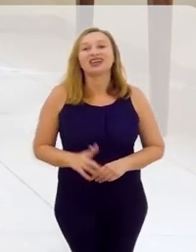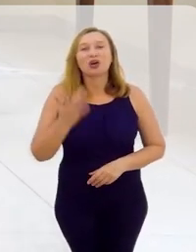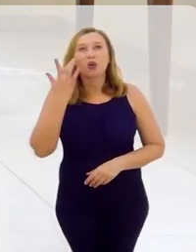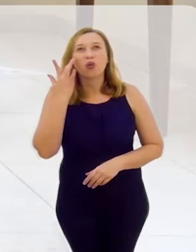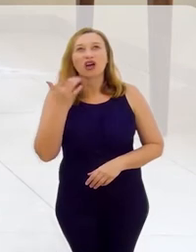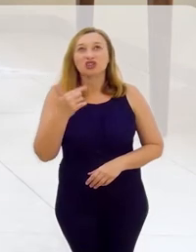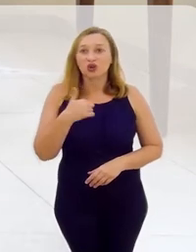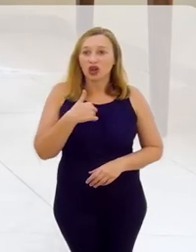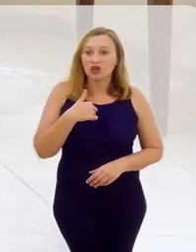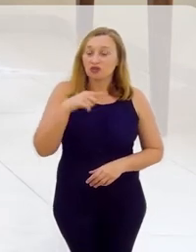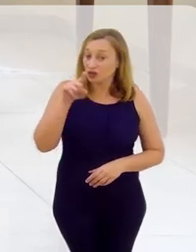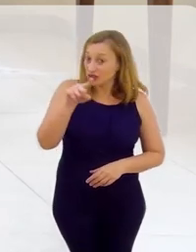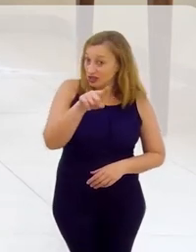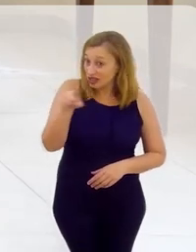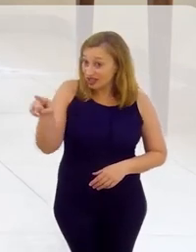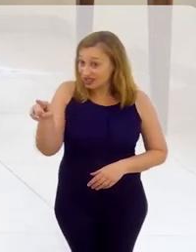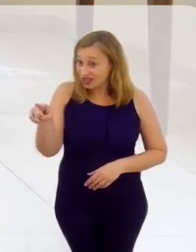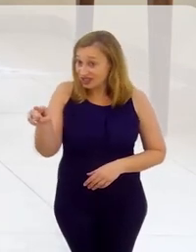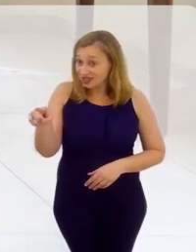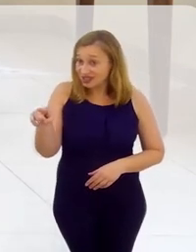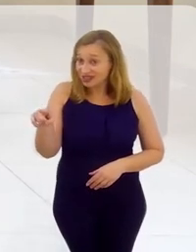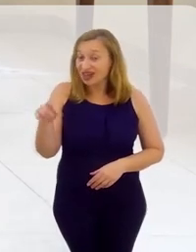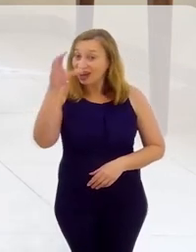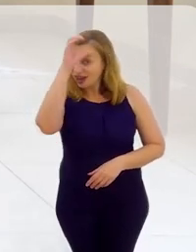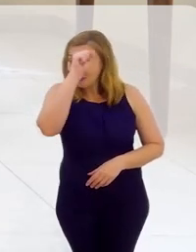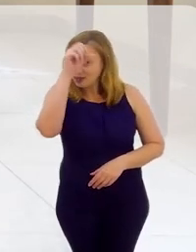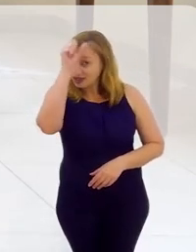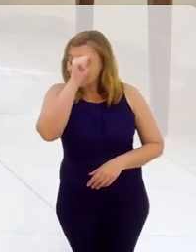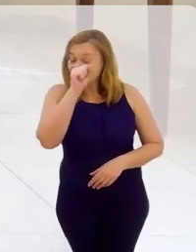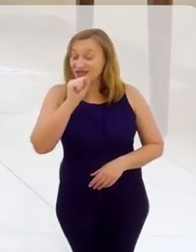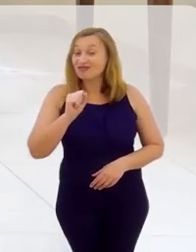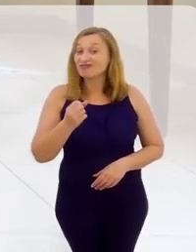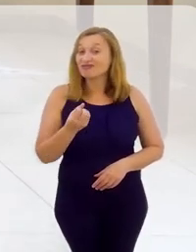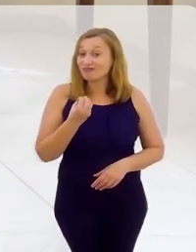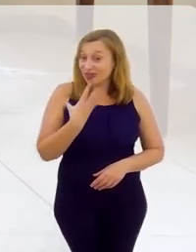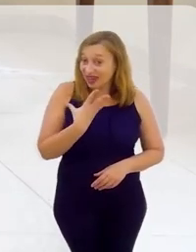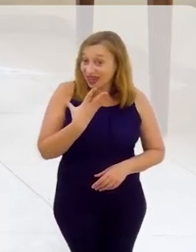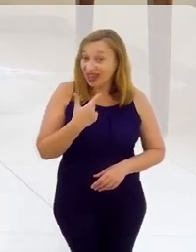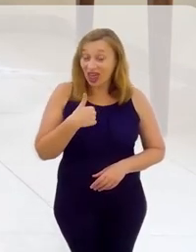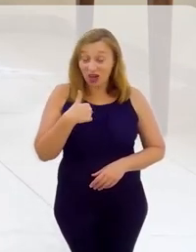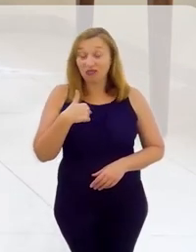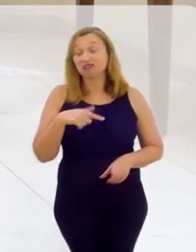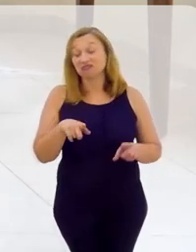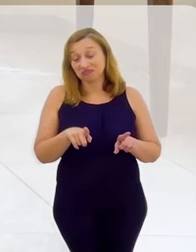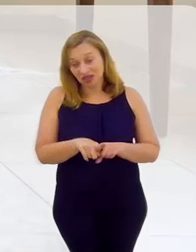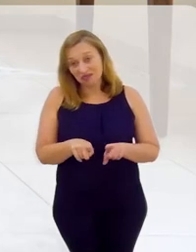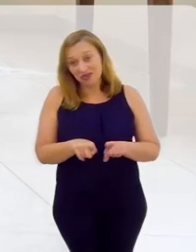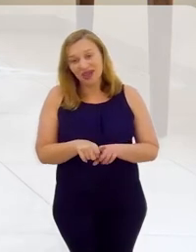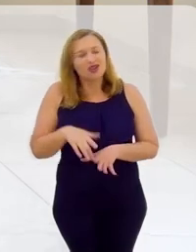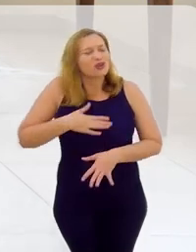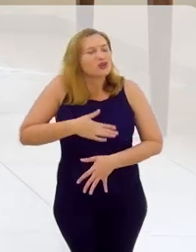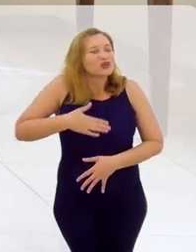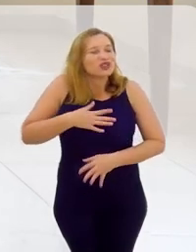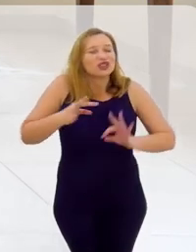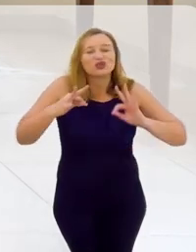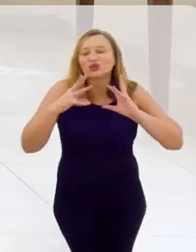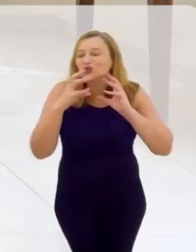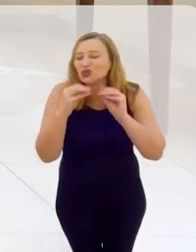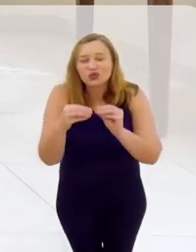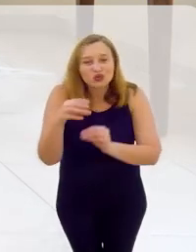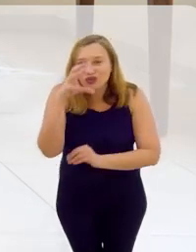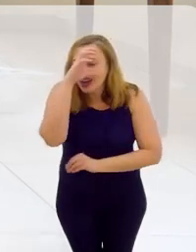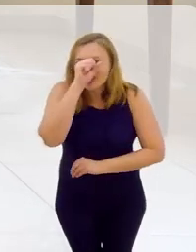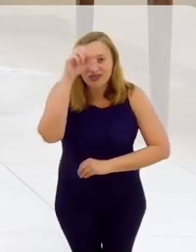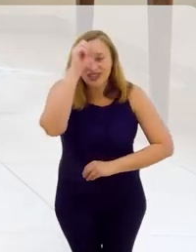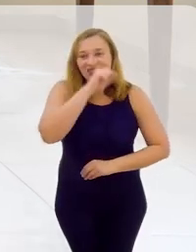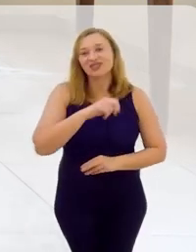feliz. Eu acho que tanto eu quanto vocês aí aprenderam muito. Eu aprendi muito.